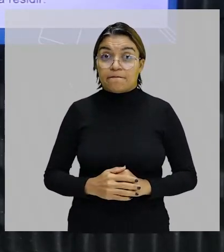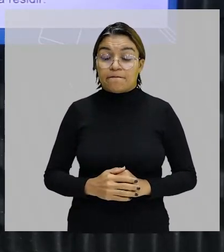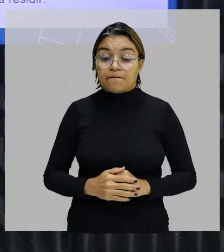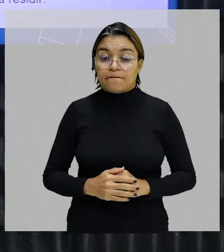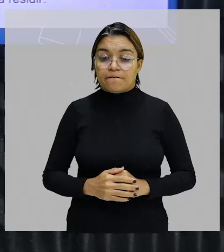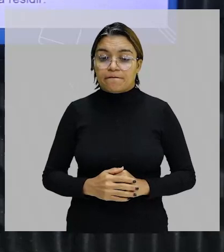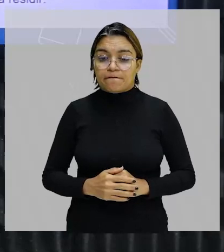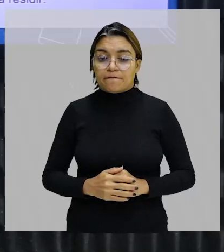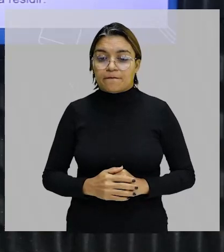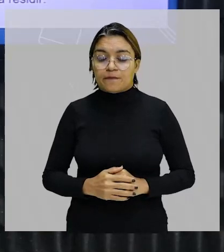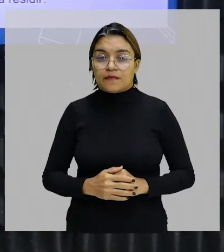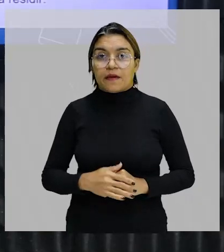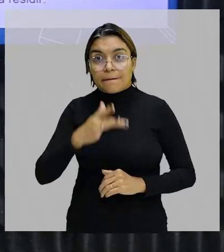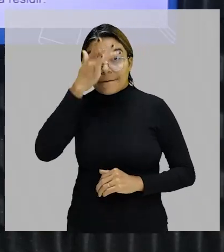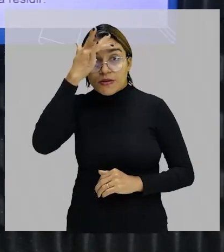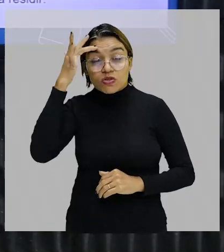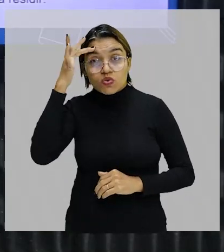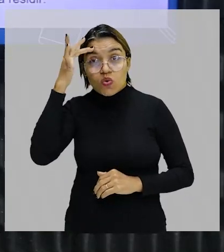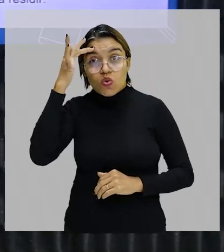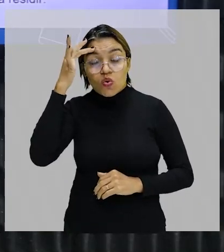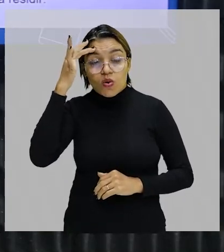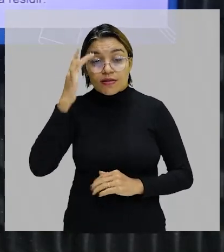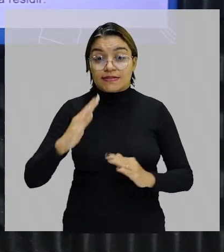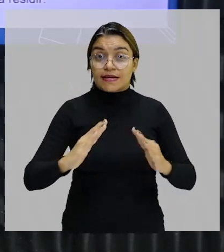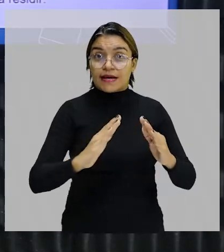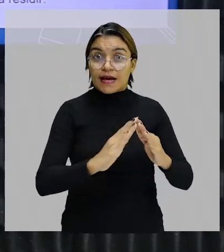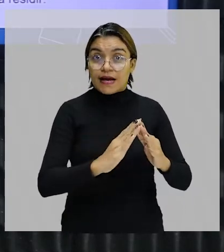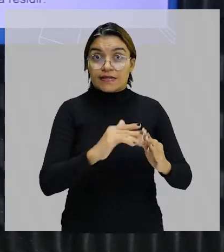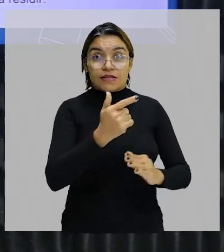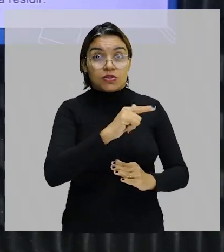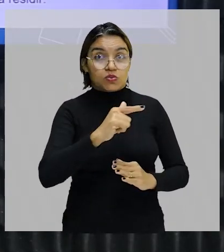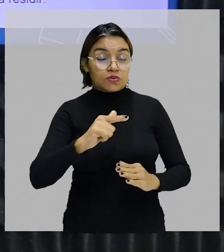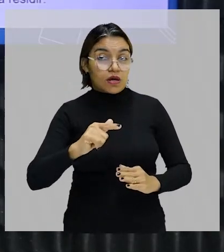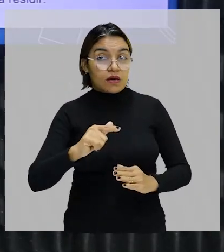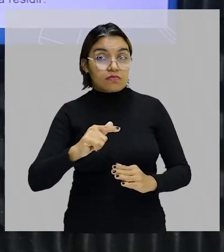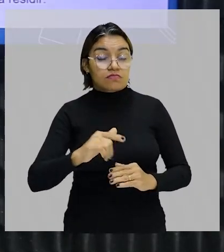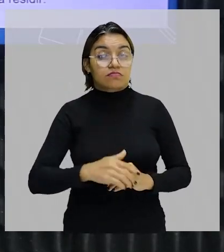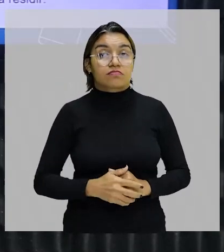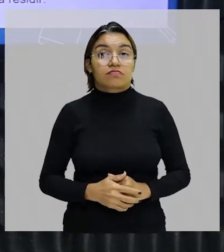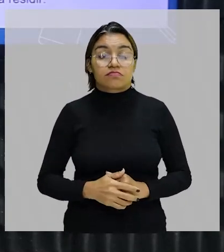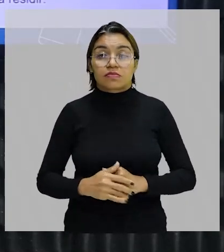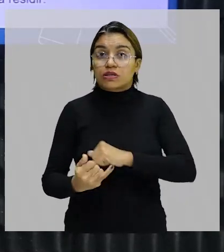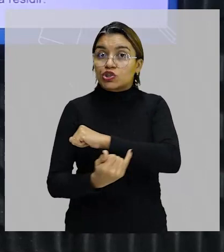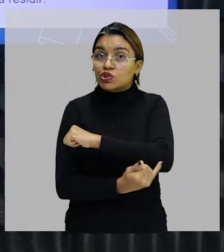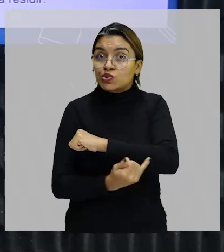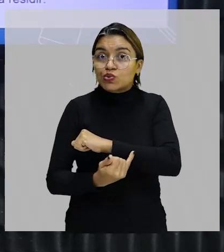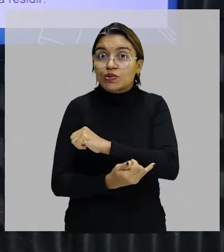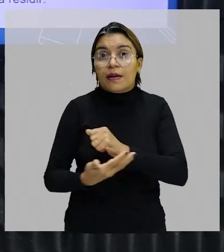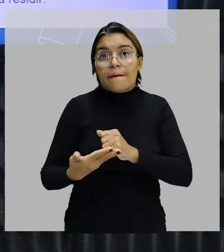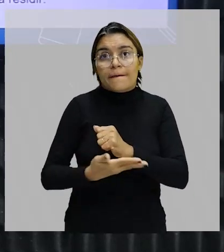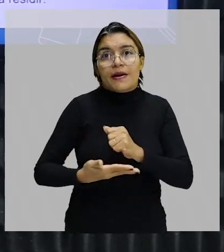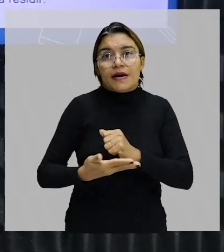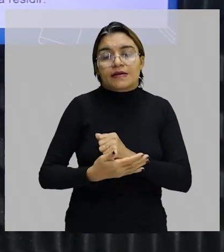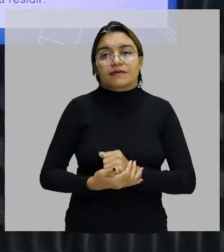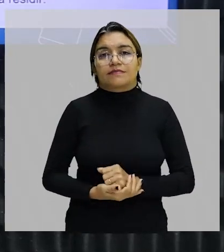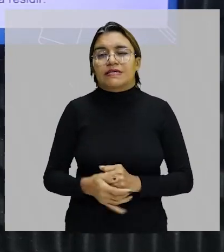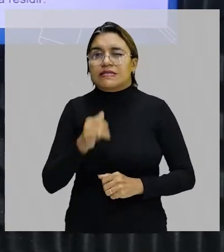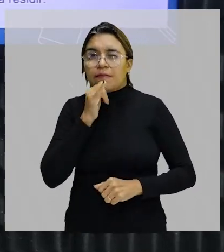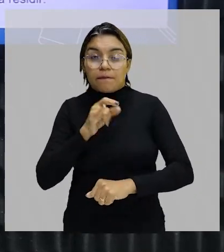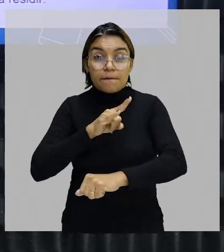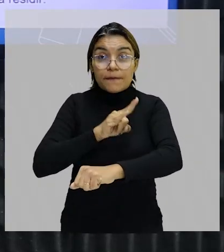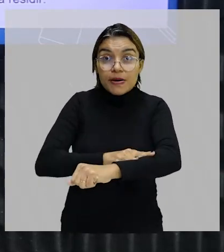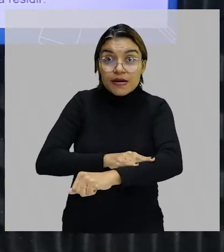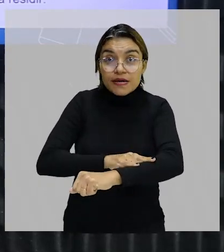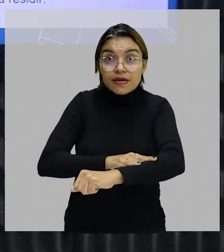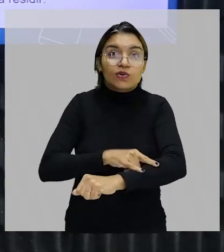que não têm onde residir ou residem em casas, em áreas sem infraestrutura básica. Por exemplo, sem banheiro.